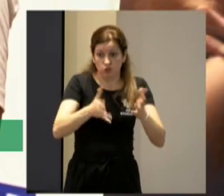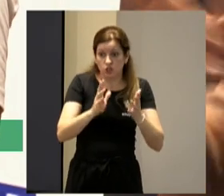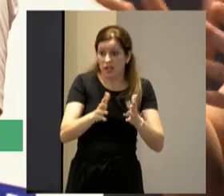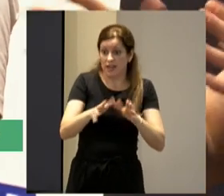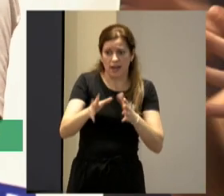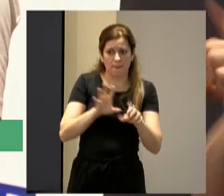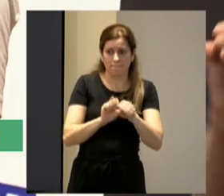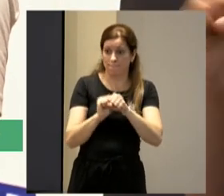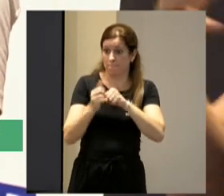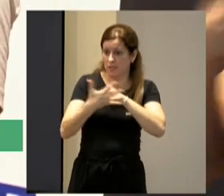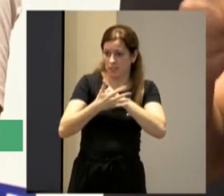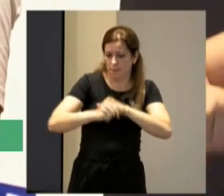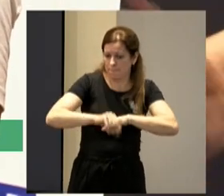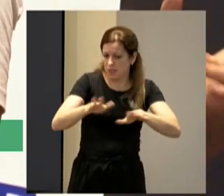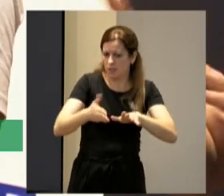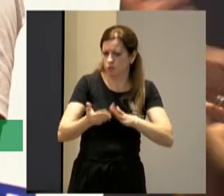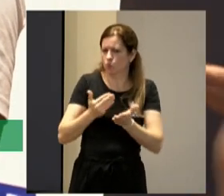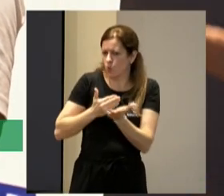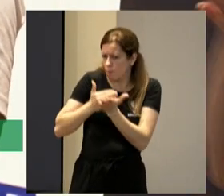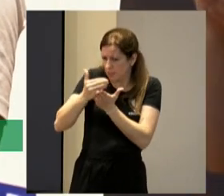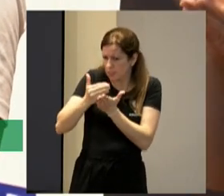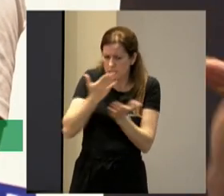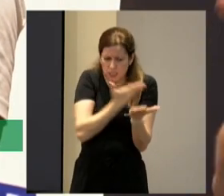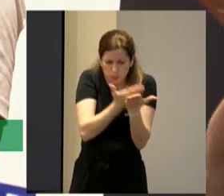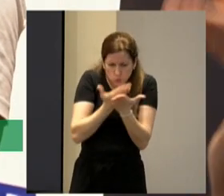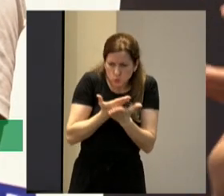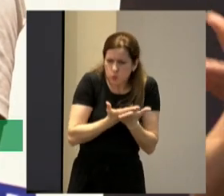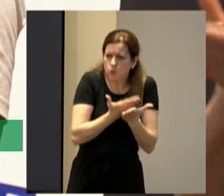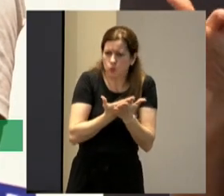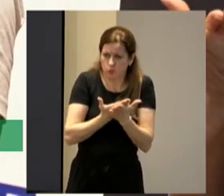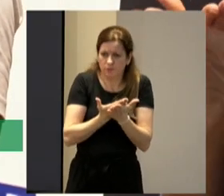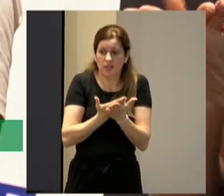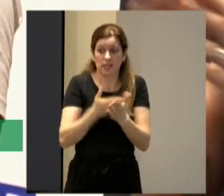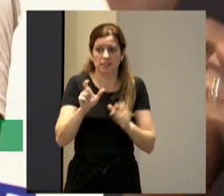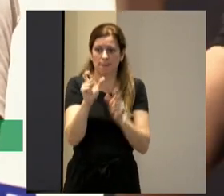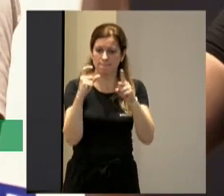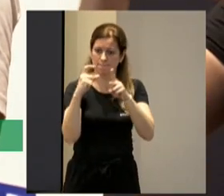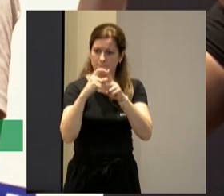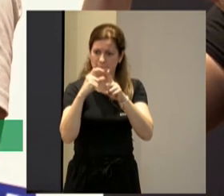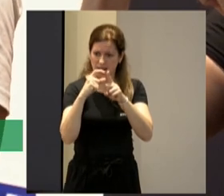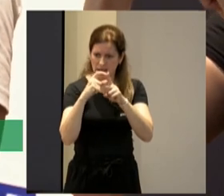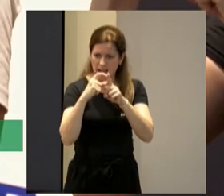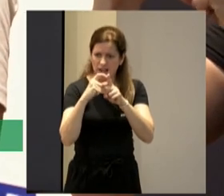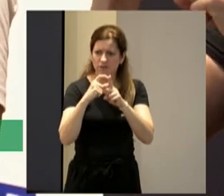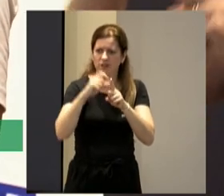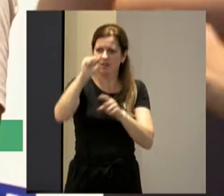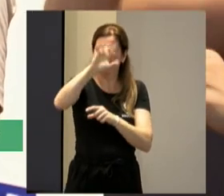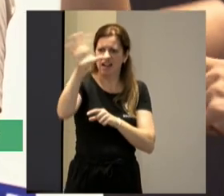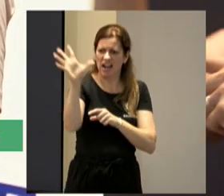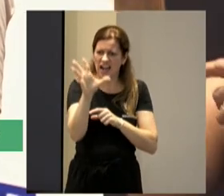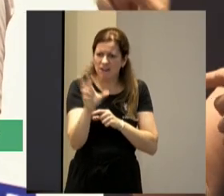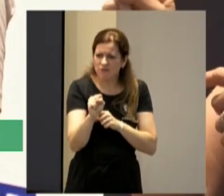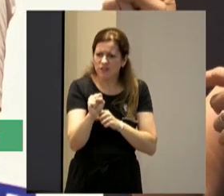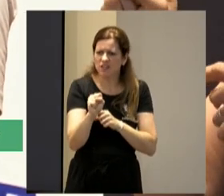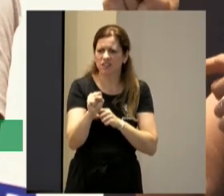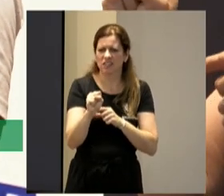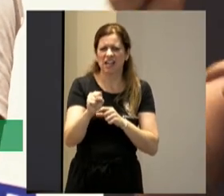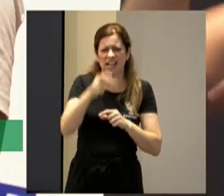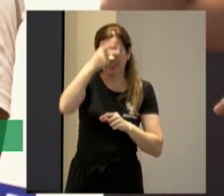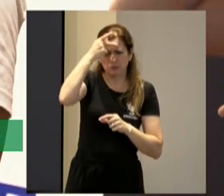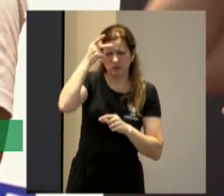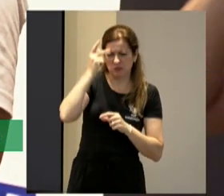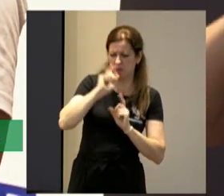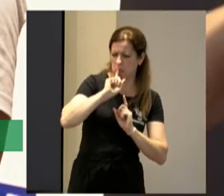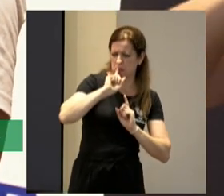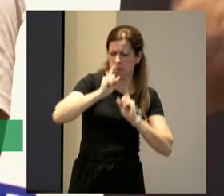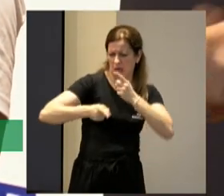estudos, e aí eu percebo o quanto a palavra África é usada como agressão para com os negros brasileiros. Mas é